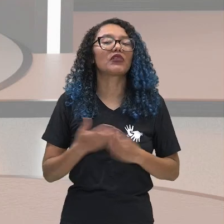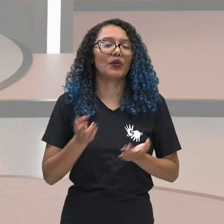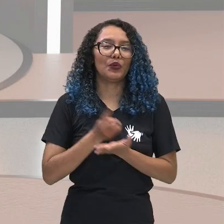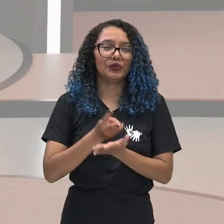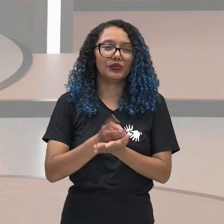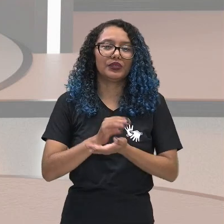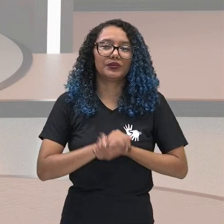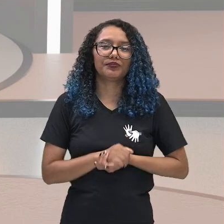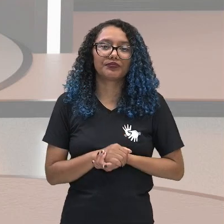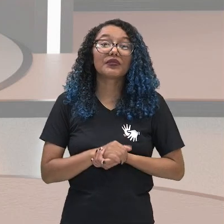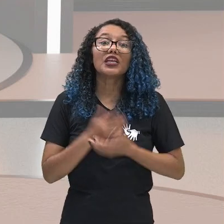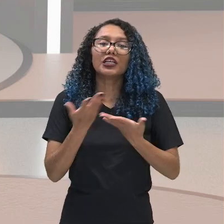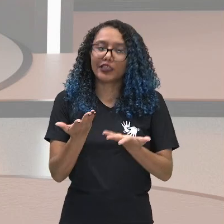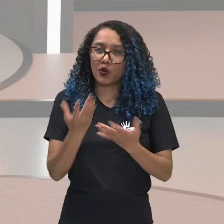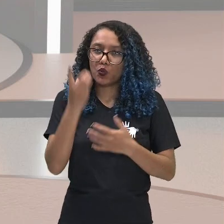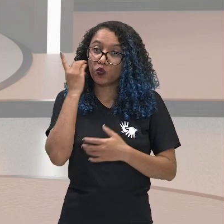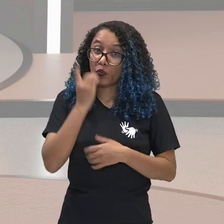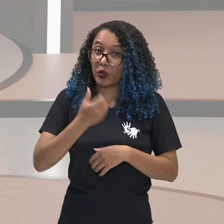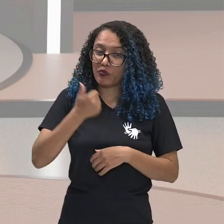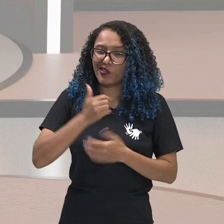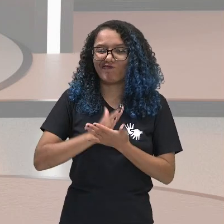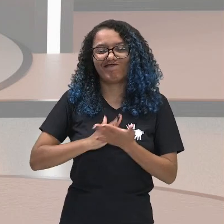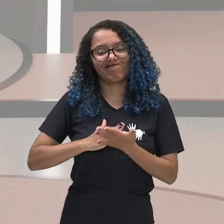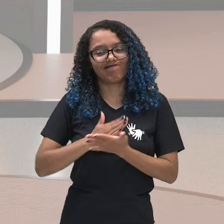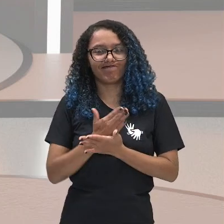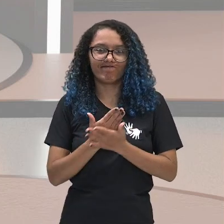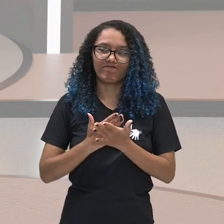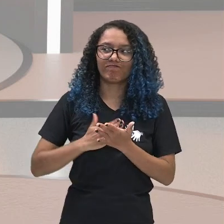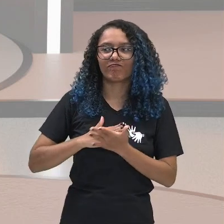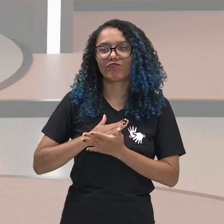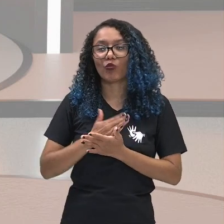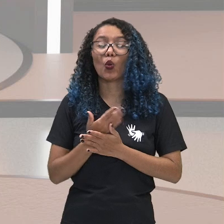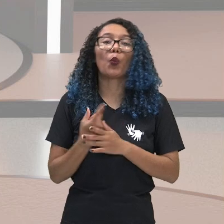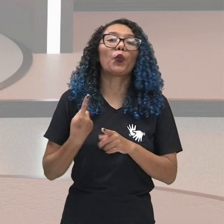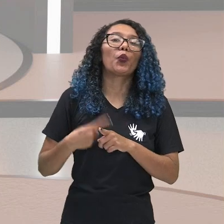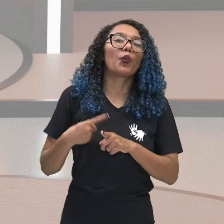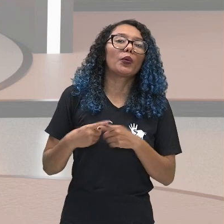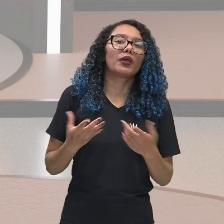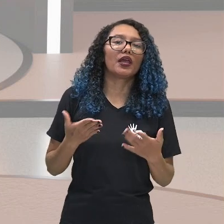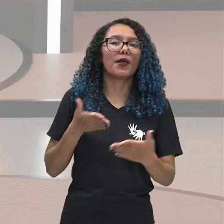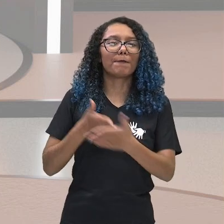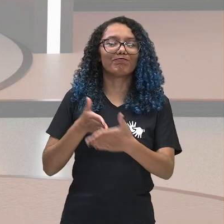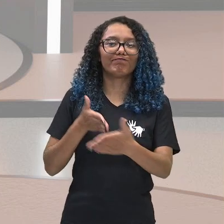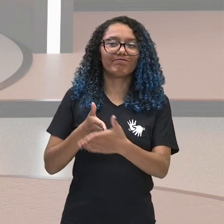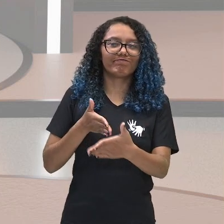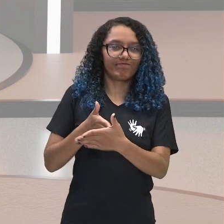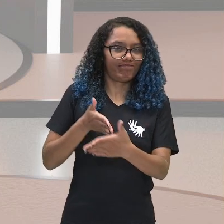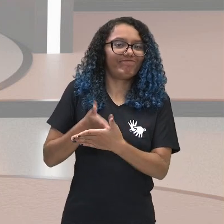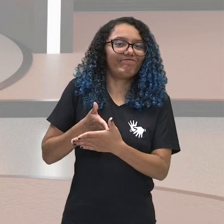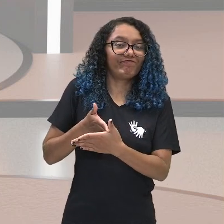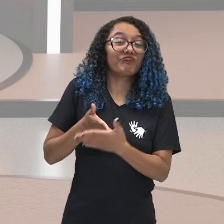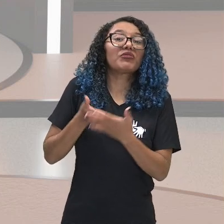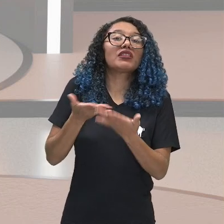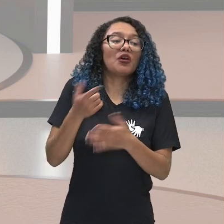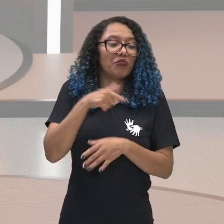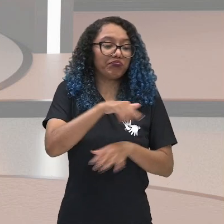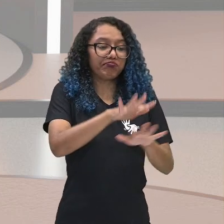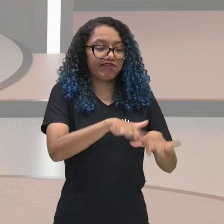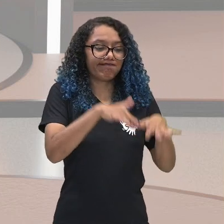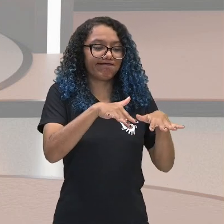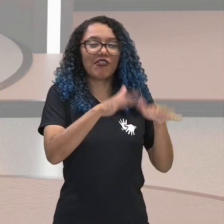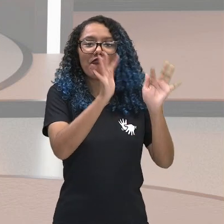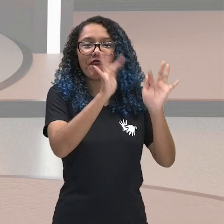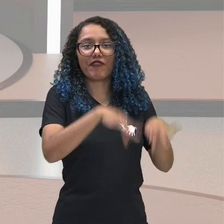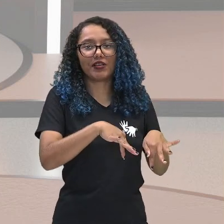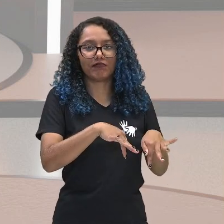muito incomodado, não é mesmo, com a limitação de seu poder, o que ele vai fazer? Ele vai dissolver, então, essa Assembleia